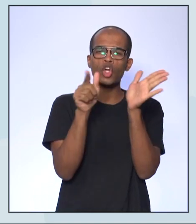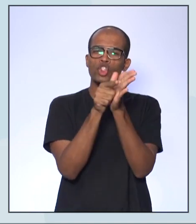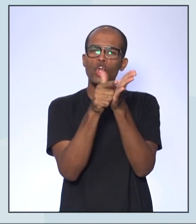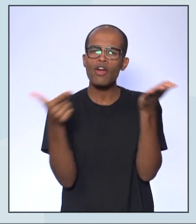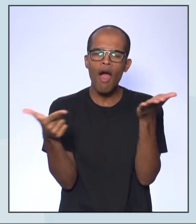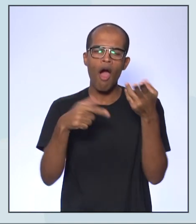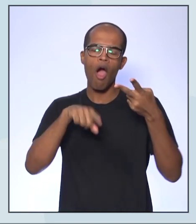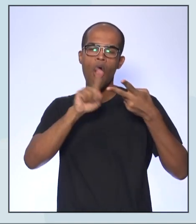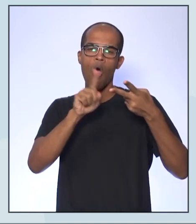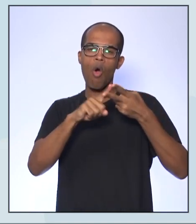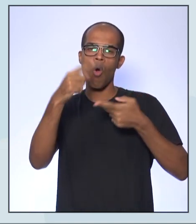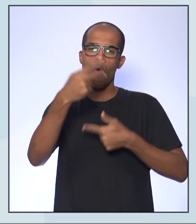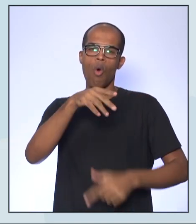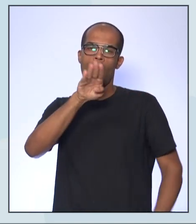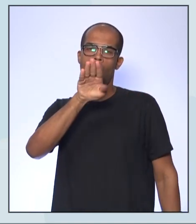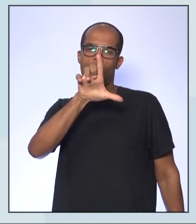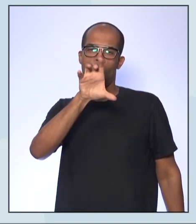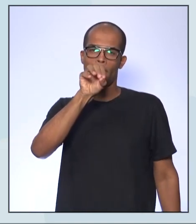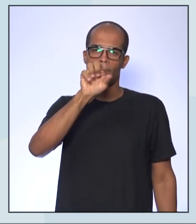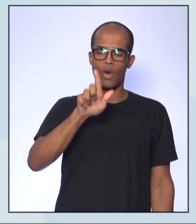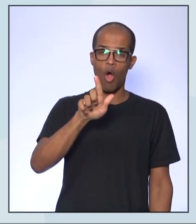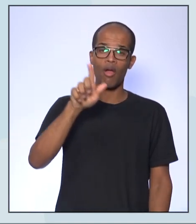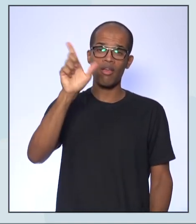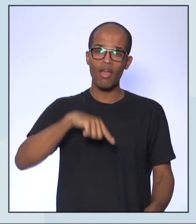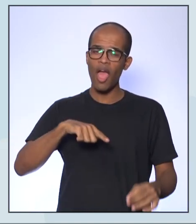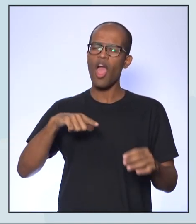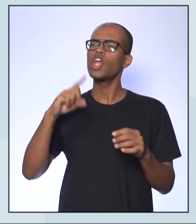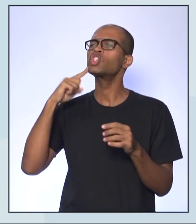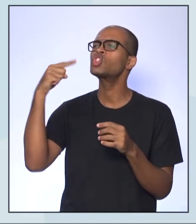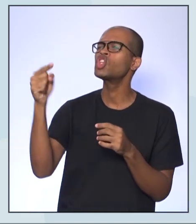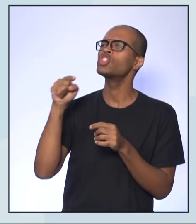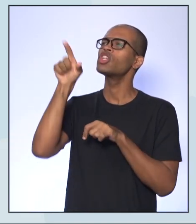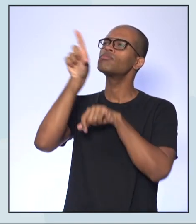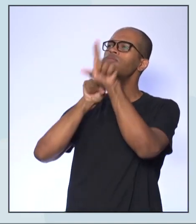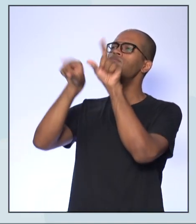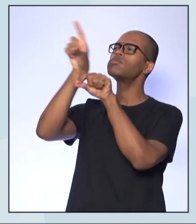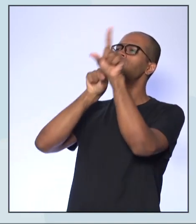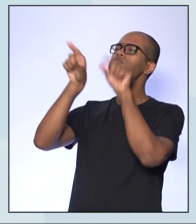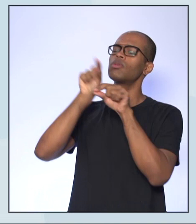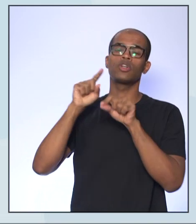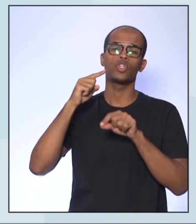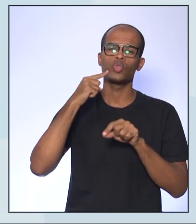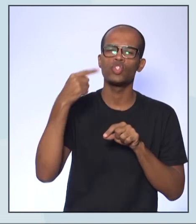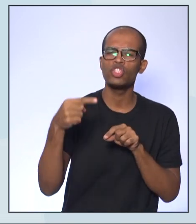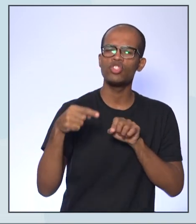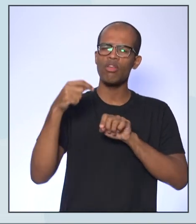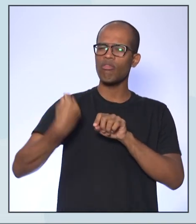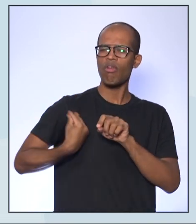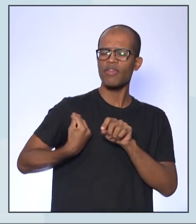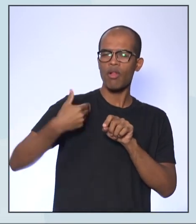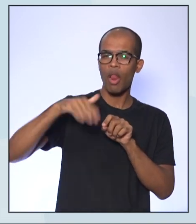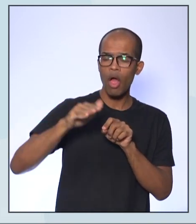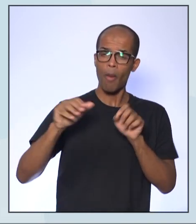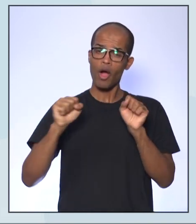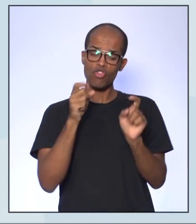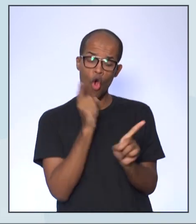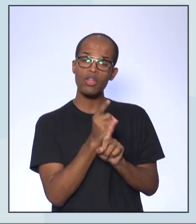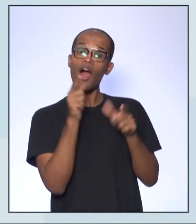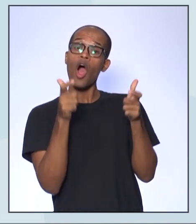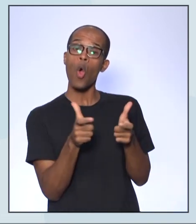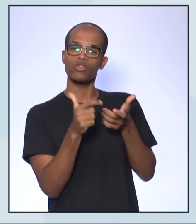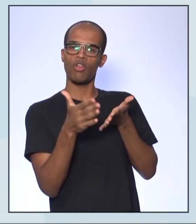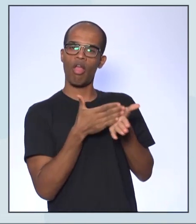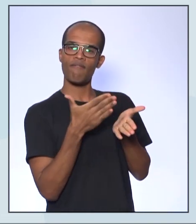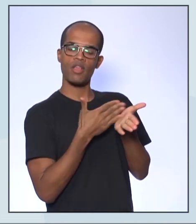um texto que apresenta geralmente os fatos retirados do cotidiano, de nossas práticas sociais e pode ser encontrado em jornais,